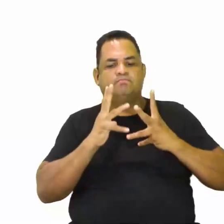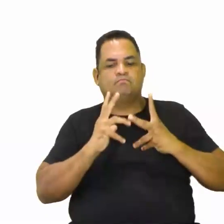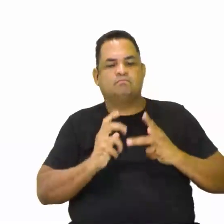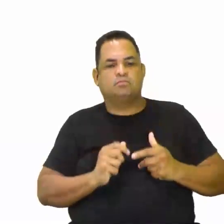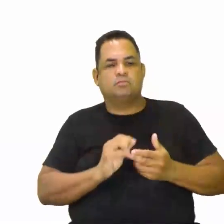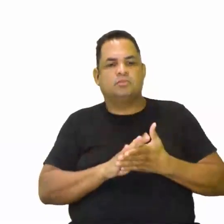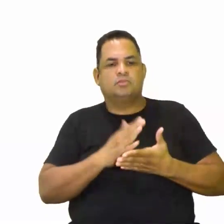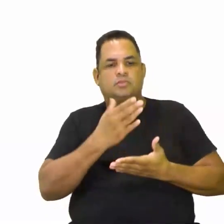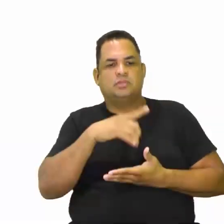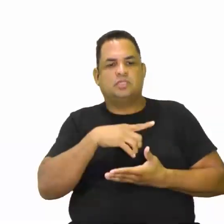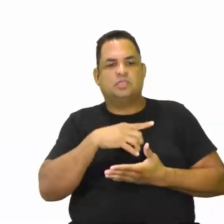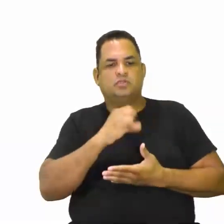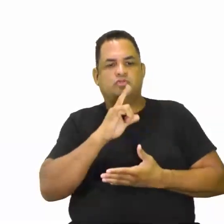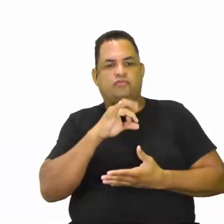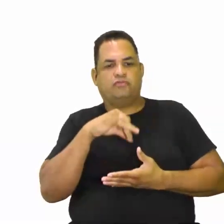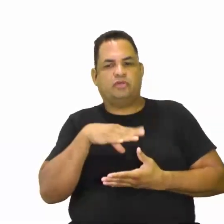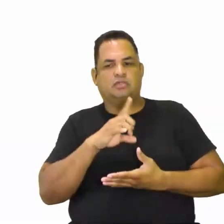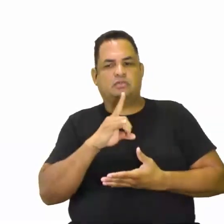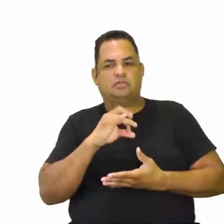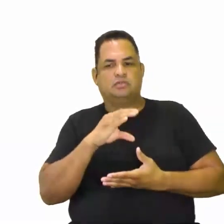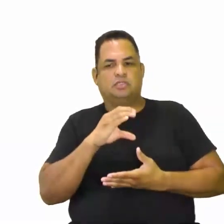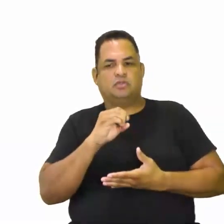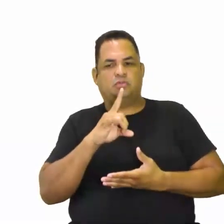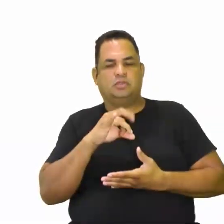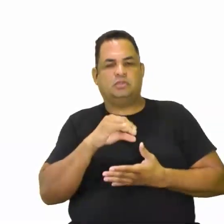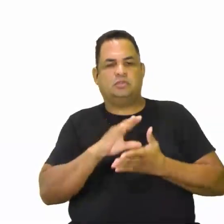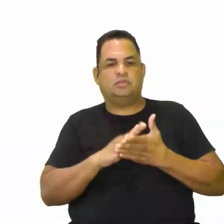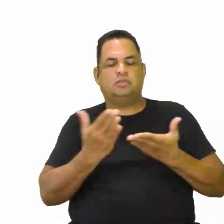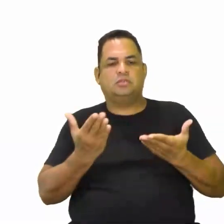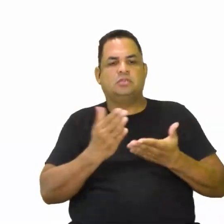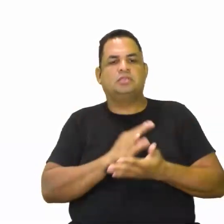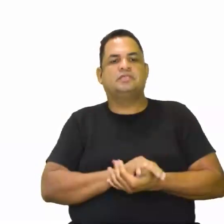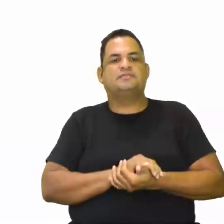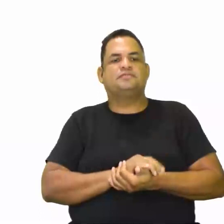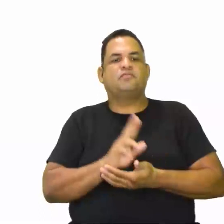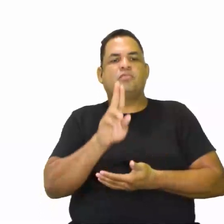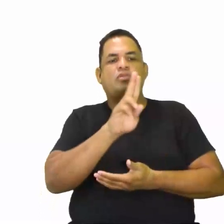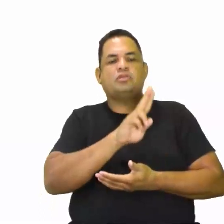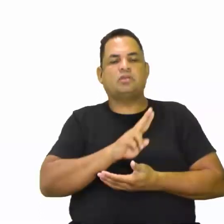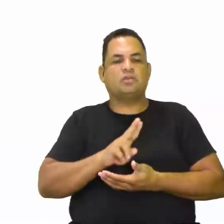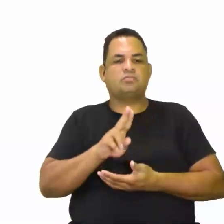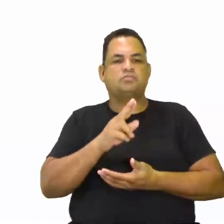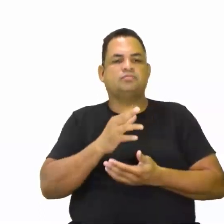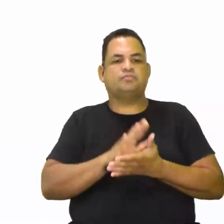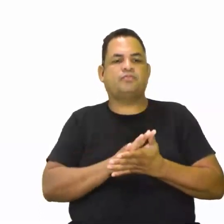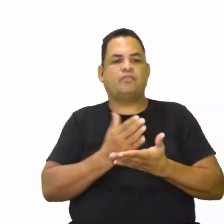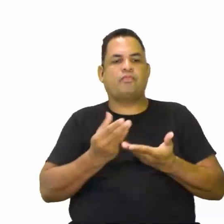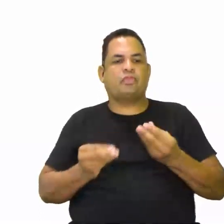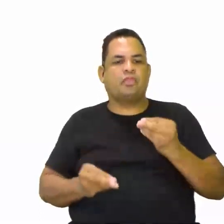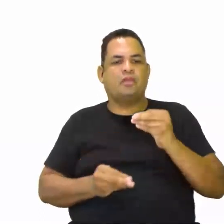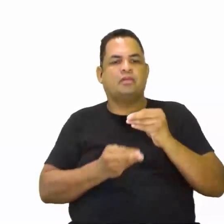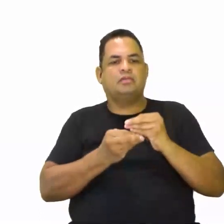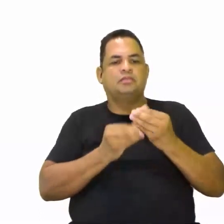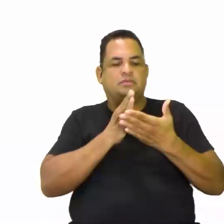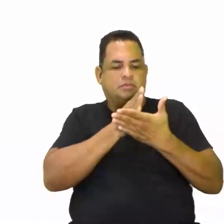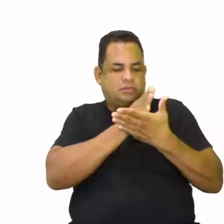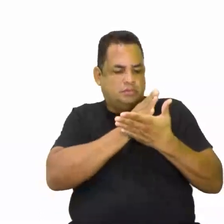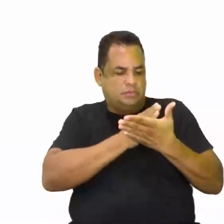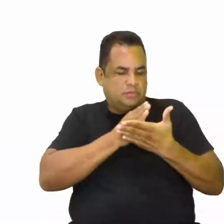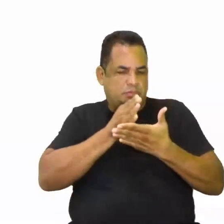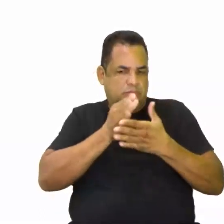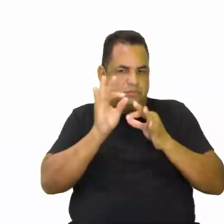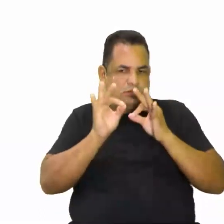colocar sulfato de alumínio. Então, aí nós temos a floculação, que o sulfato de alumínio agrega as partículas sólidas,